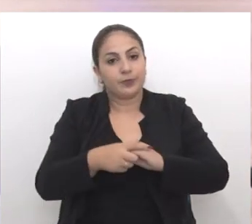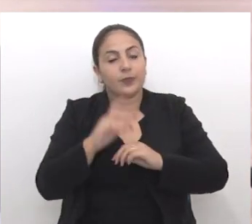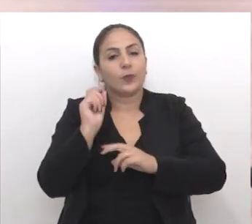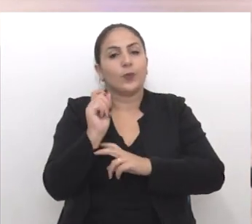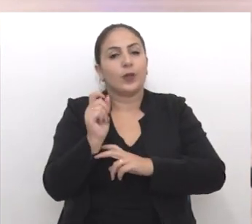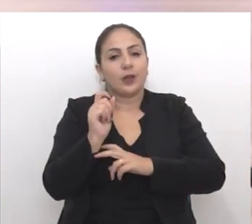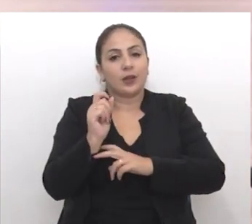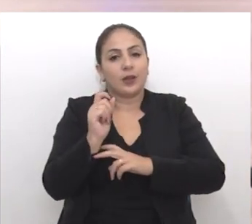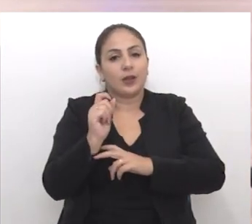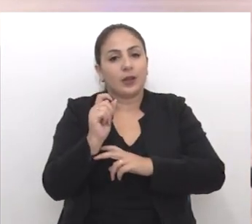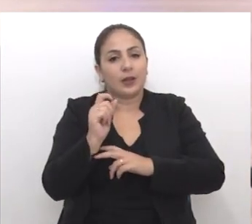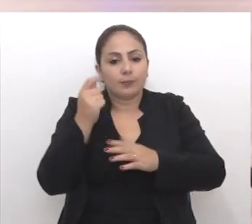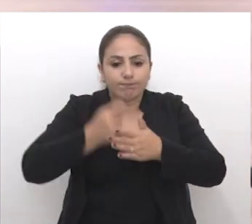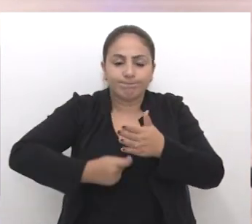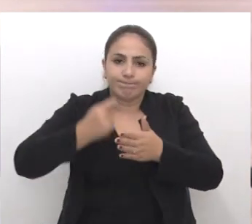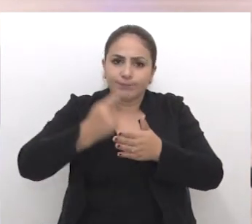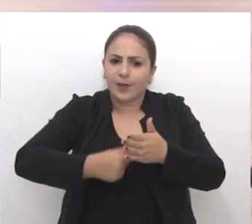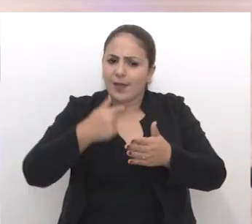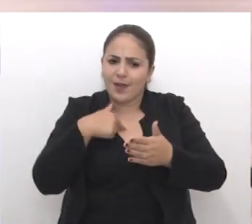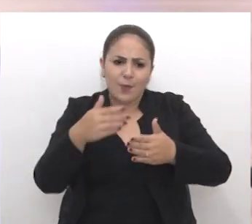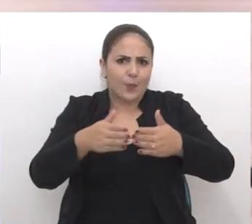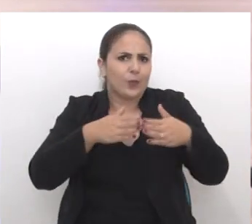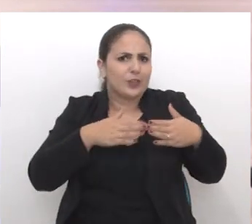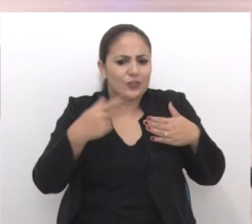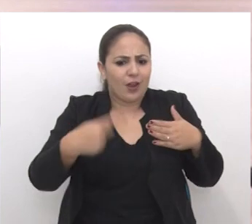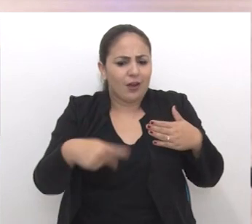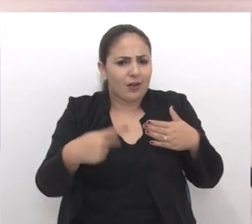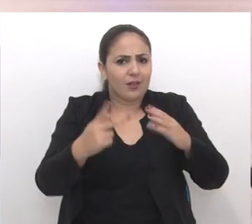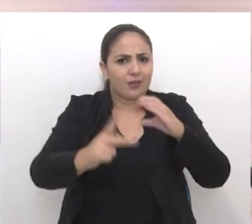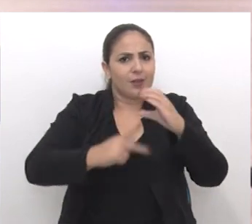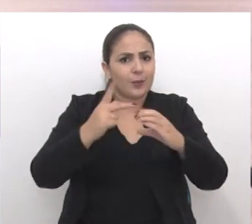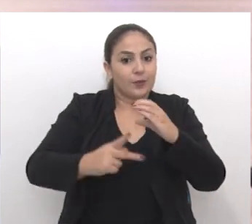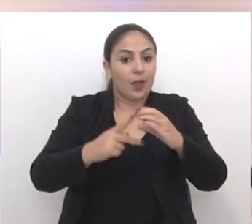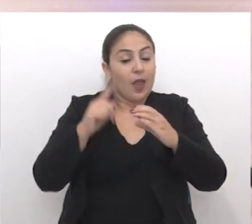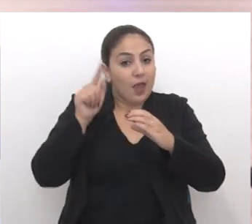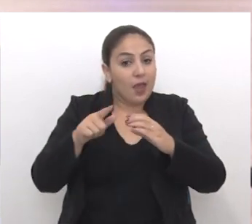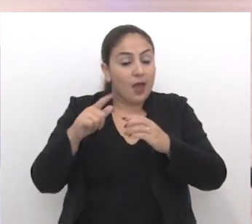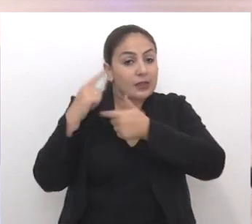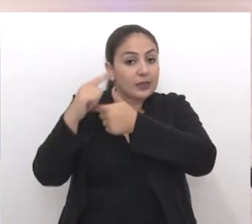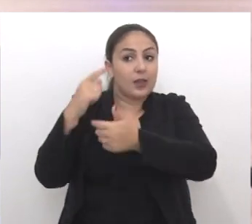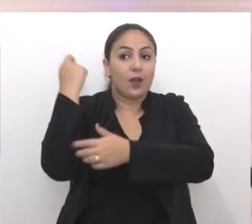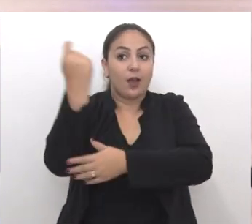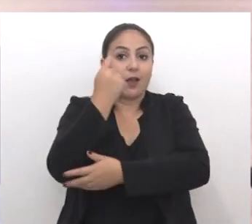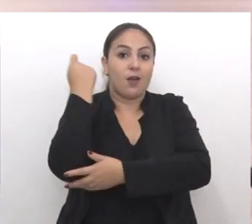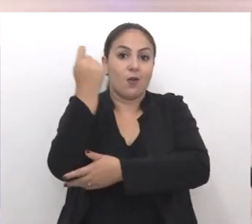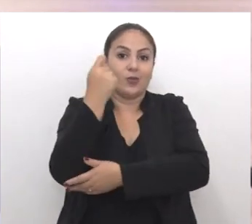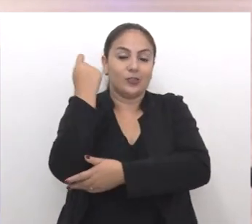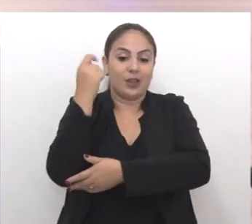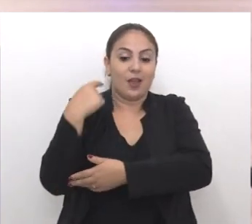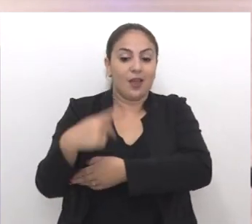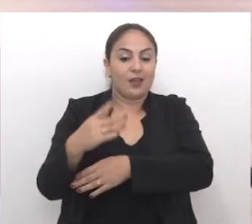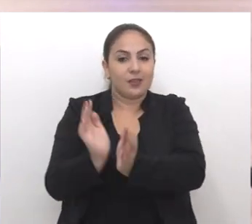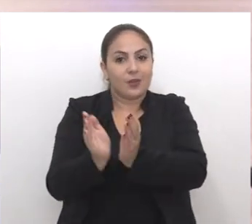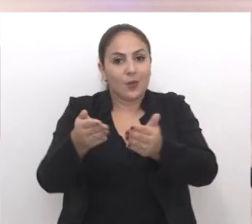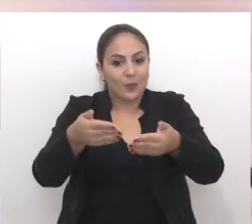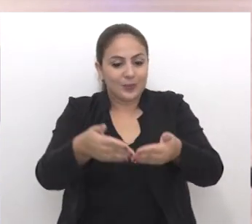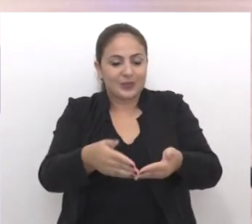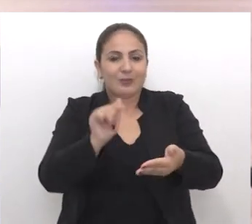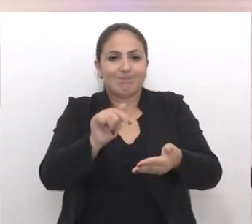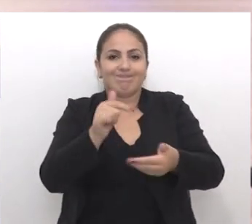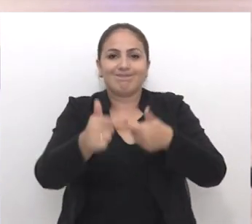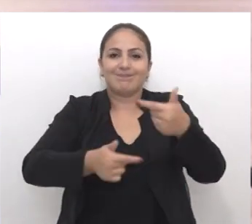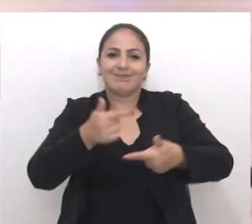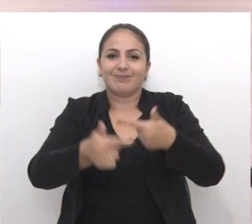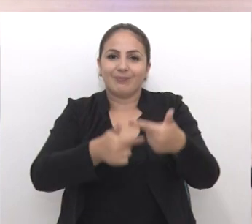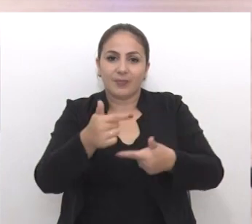Fundo, onde é uma das bandeiras que eu defendo aqui no Parlamento Municipal, que é a tradição gaúcha. Então, essa comissão irá